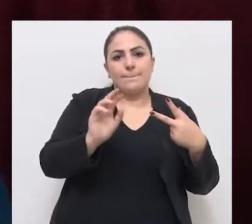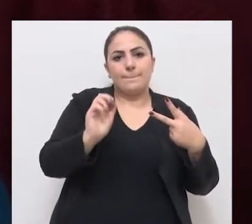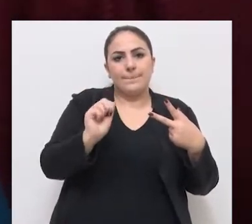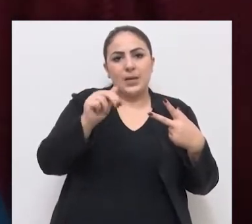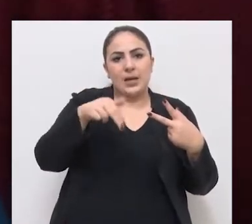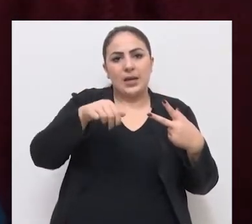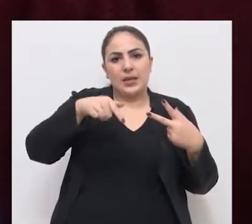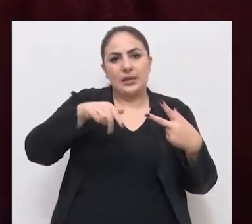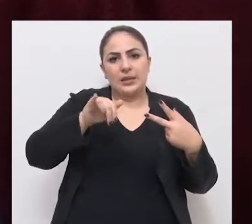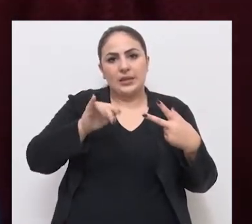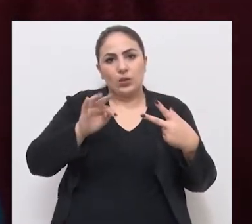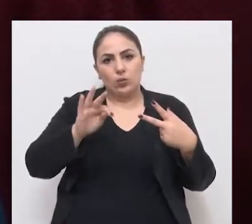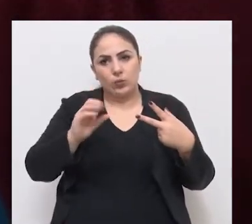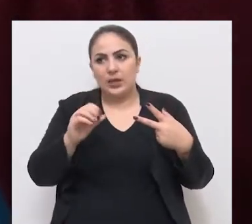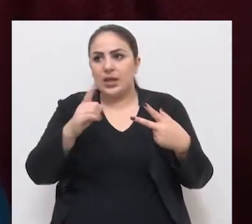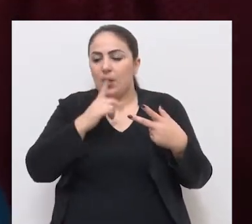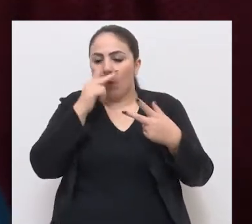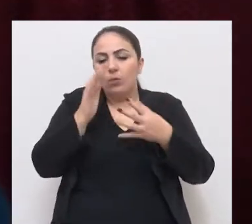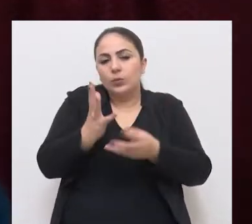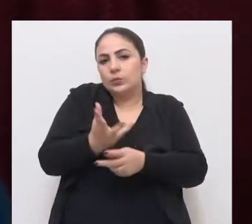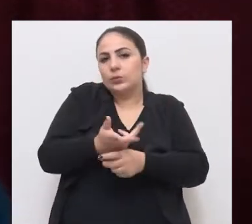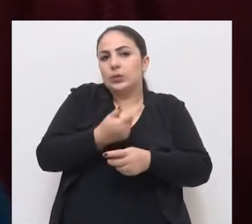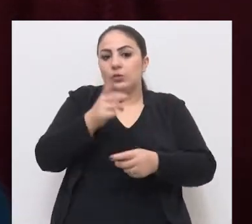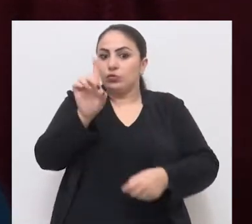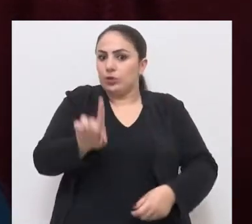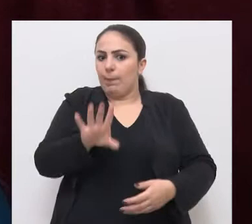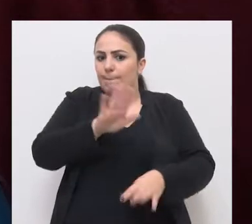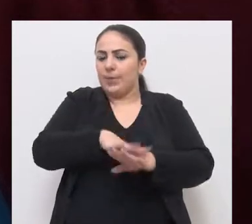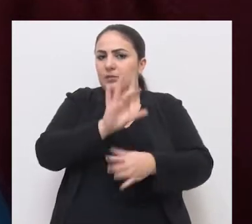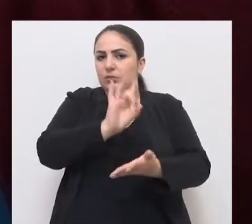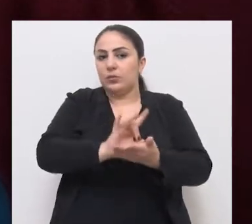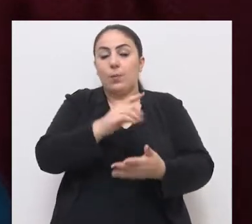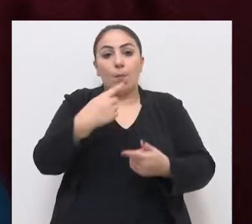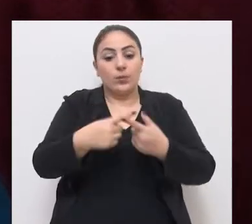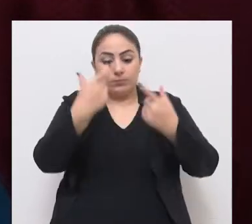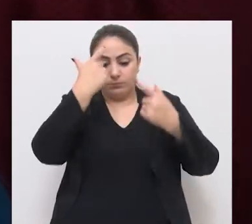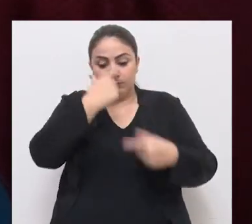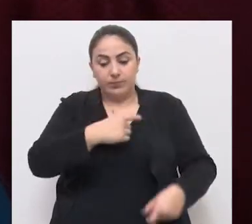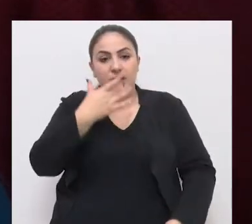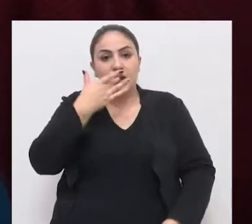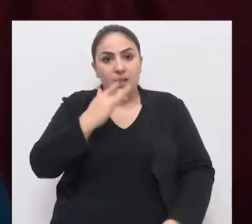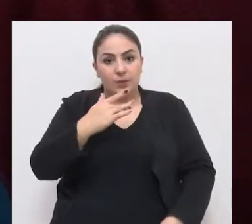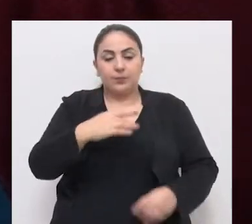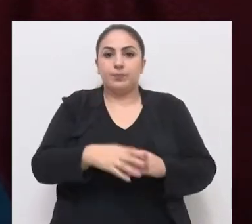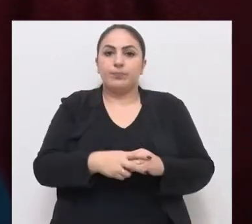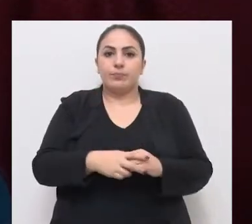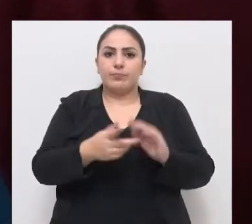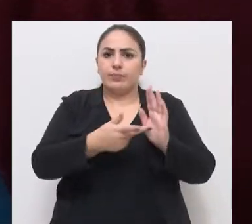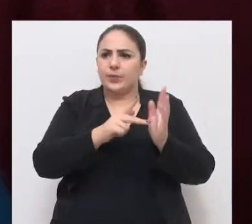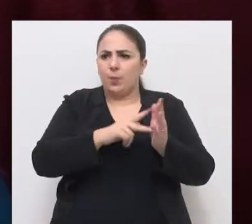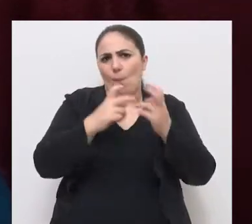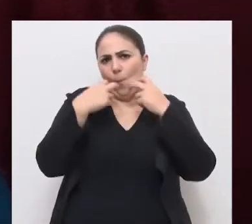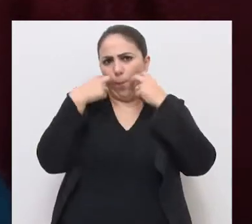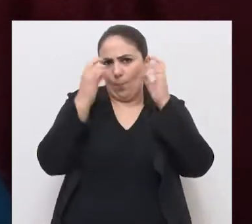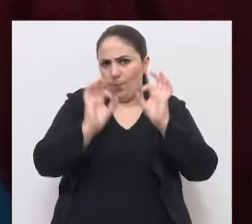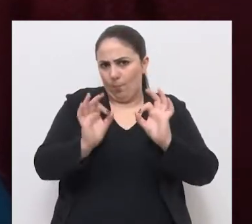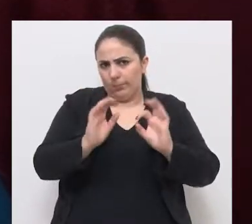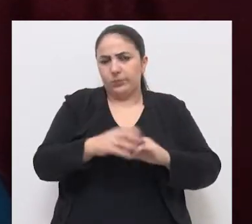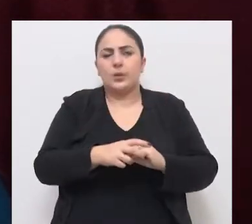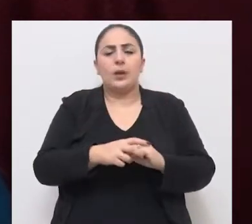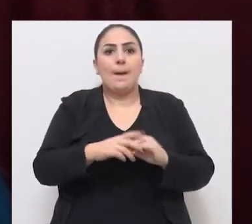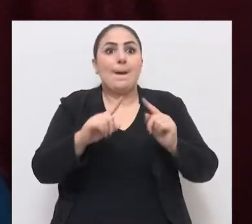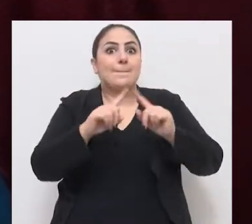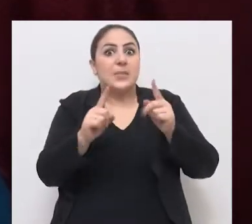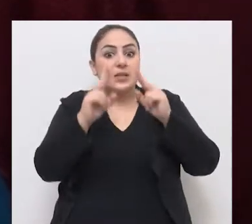que eu tenho privilégios, que os meus direitos são muito mais assegurados por eu ser uma pessoa branca. Não que eu tenha que me envergonhar